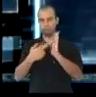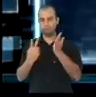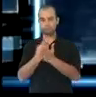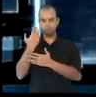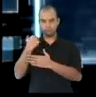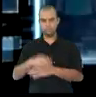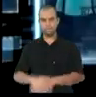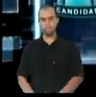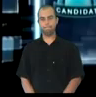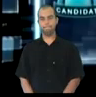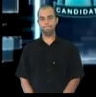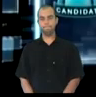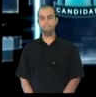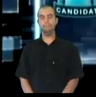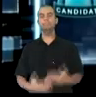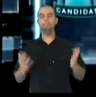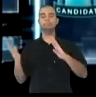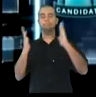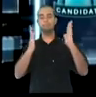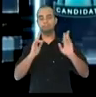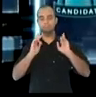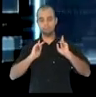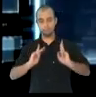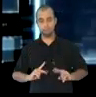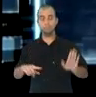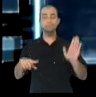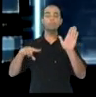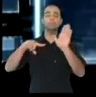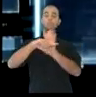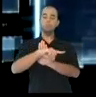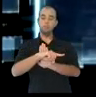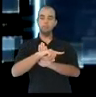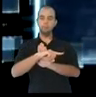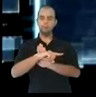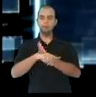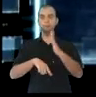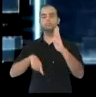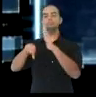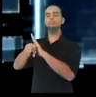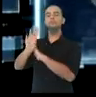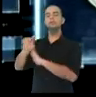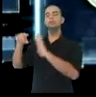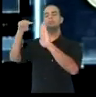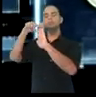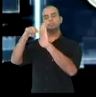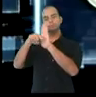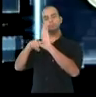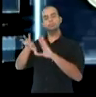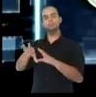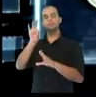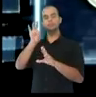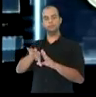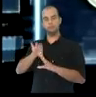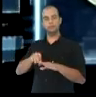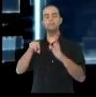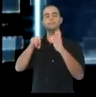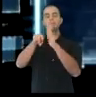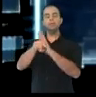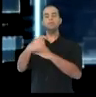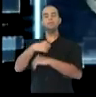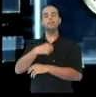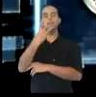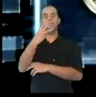Neste segundo bloco, o candidato pergunta para candidato em ordem já definida por sorteio. A pergunta terá 30 segundos